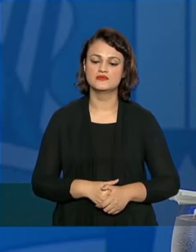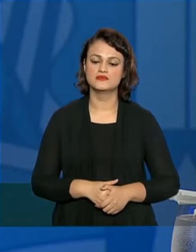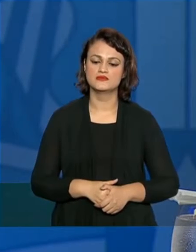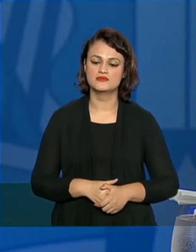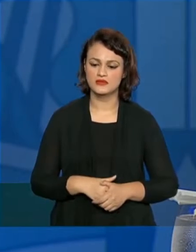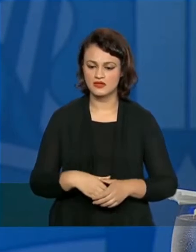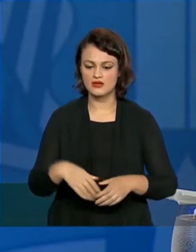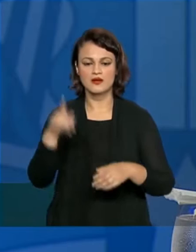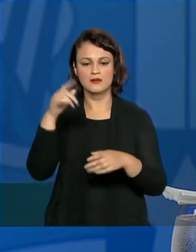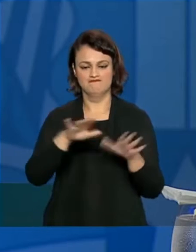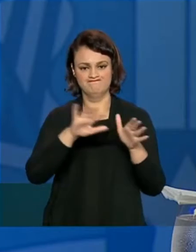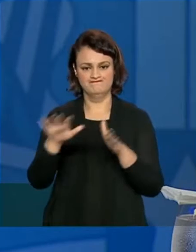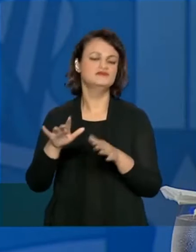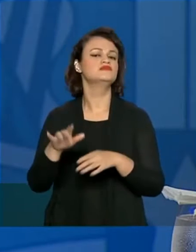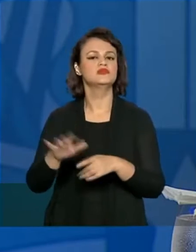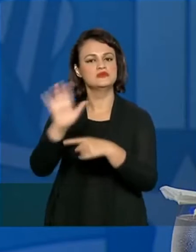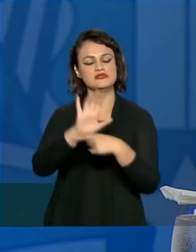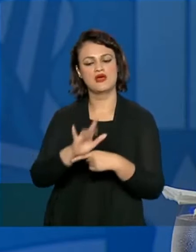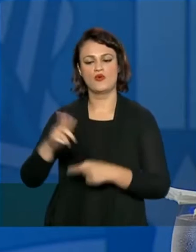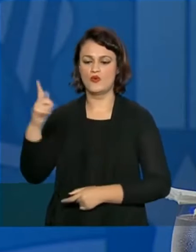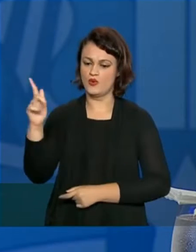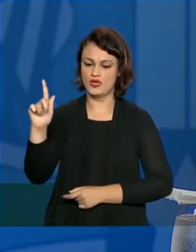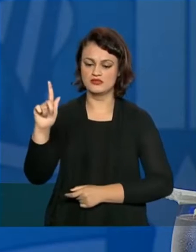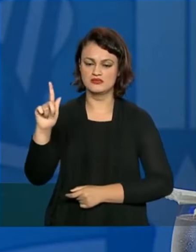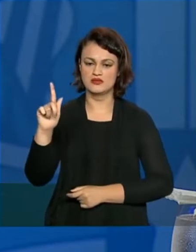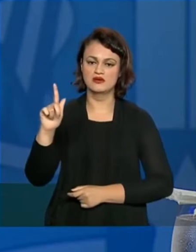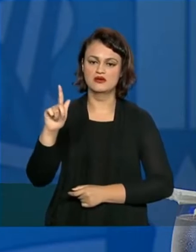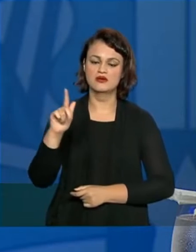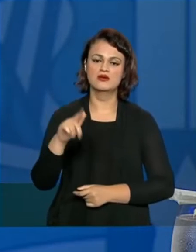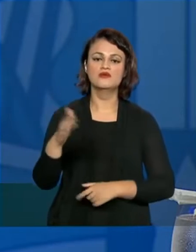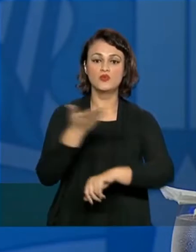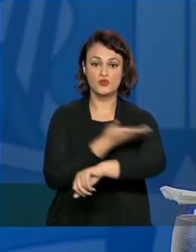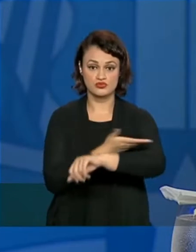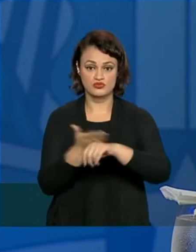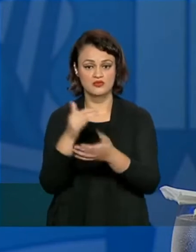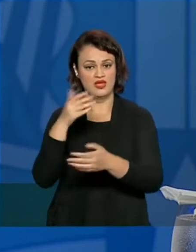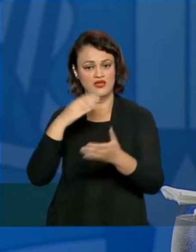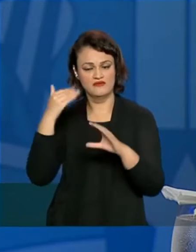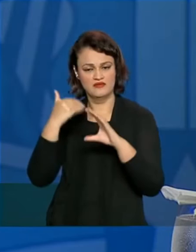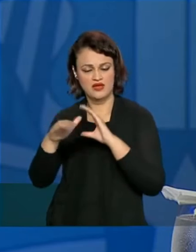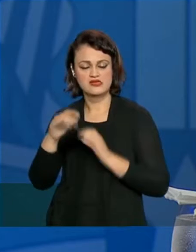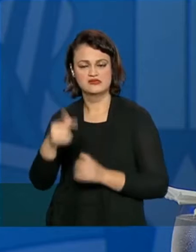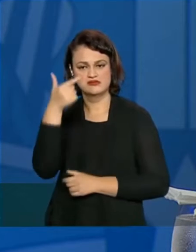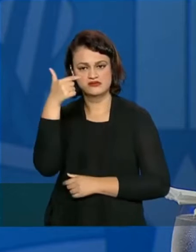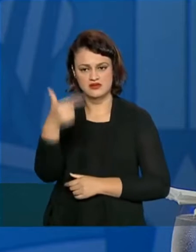Para o estado de Goiás, foram descentralizados como rotina